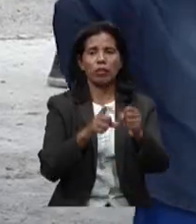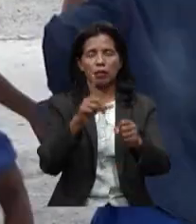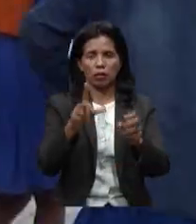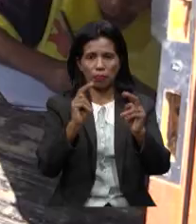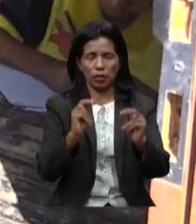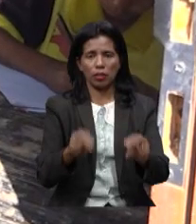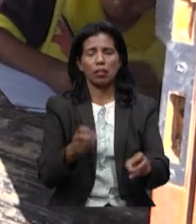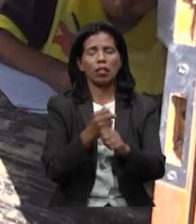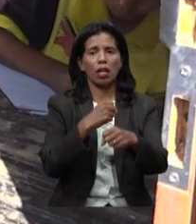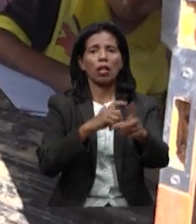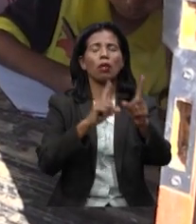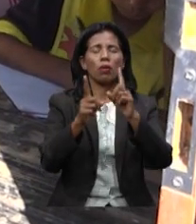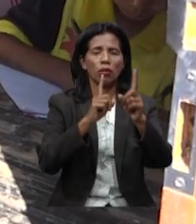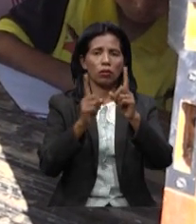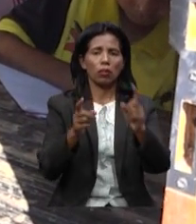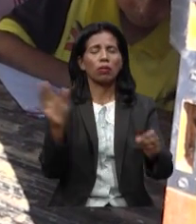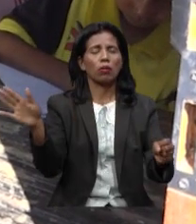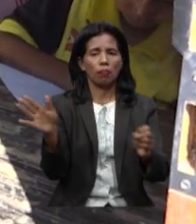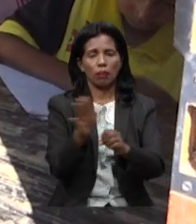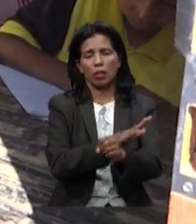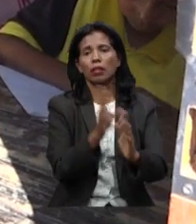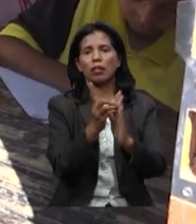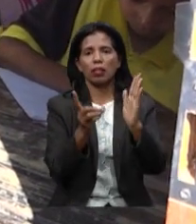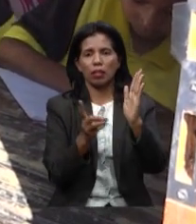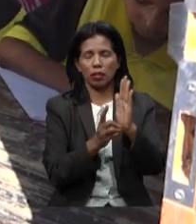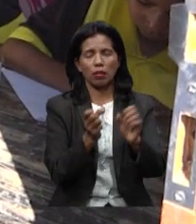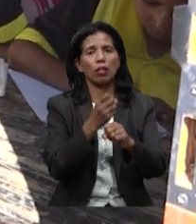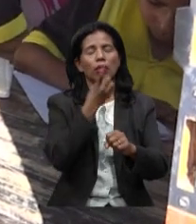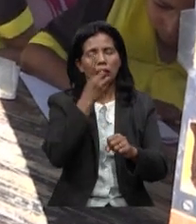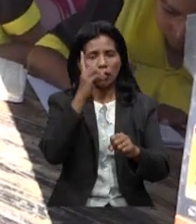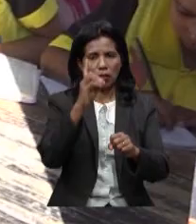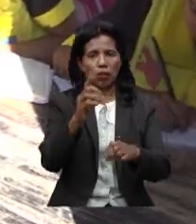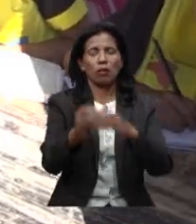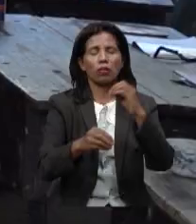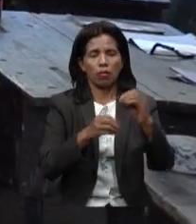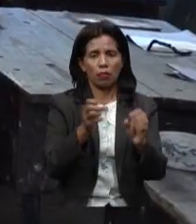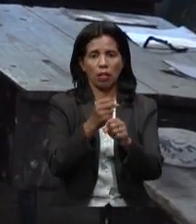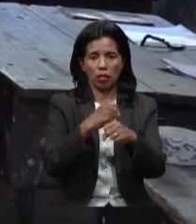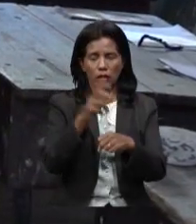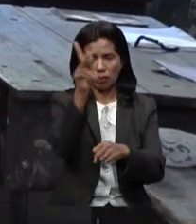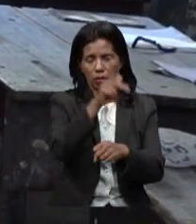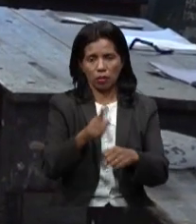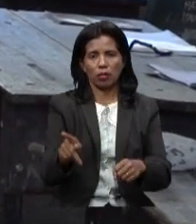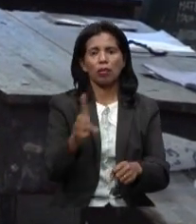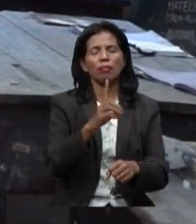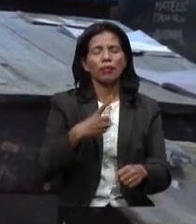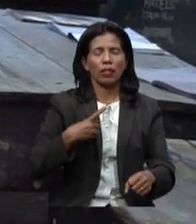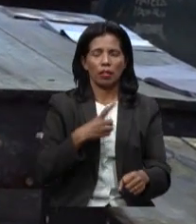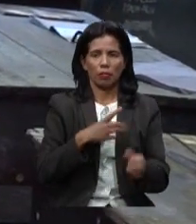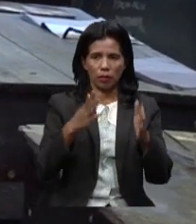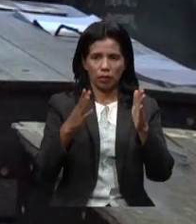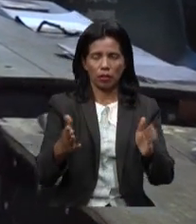halo confirmação no completa dados antes halo declaração com a fiscalização deputado Siranian. Ba